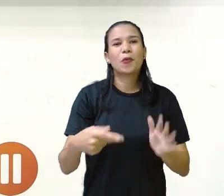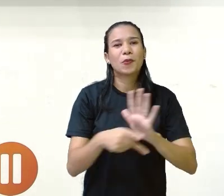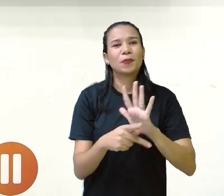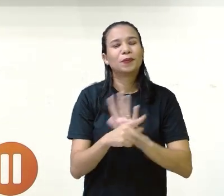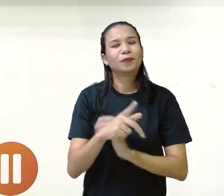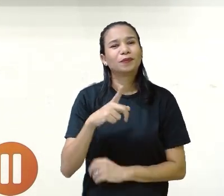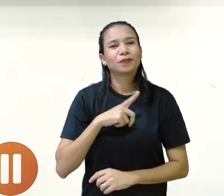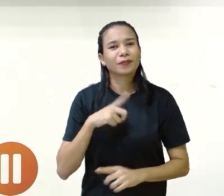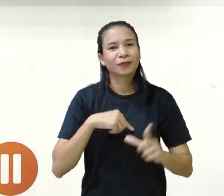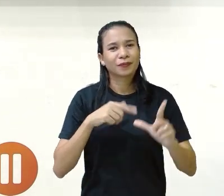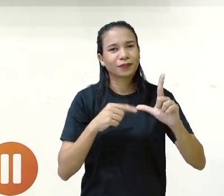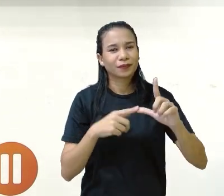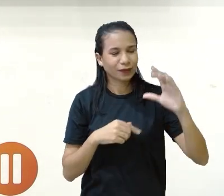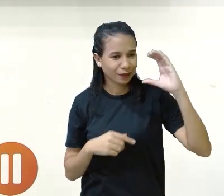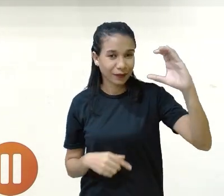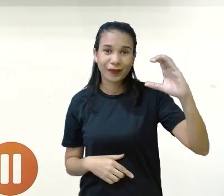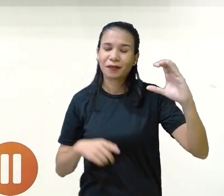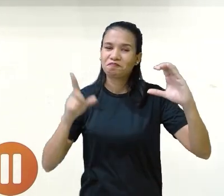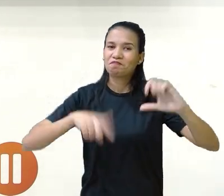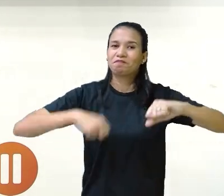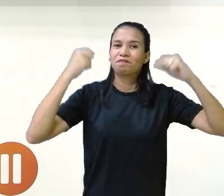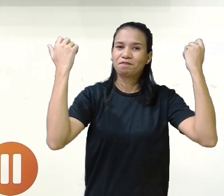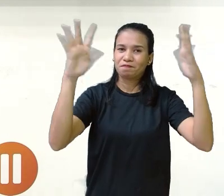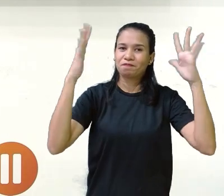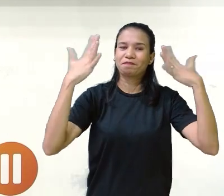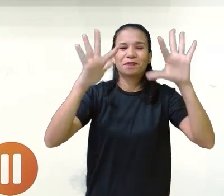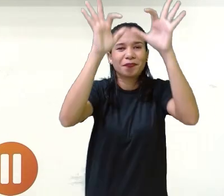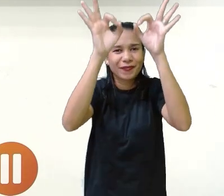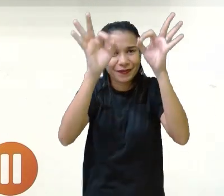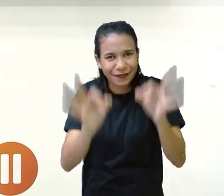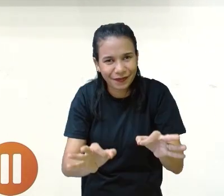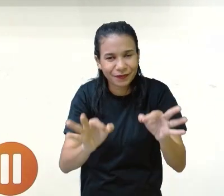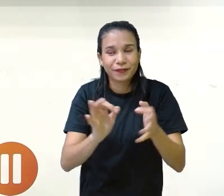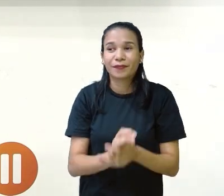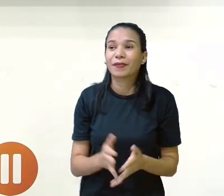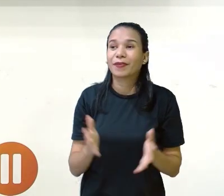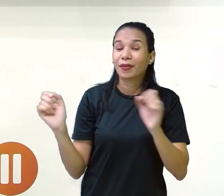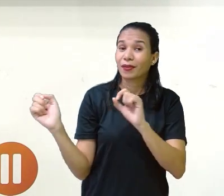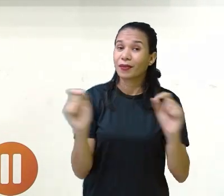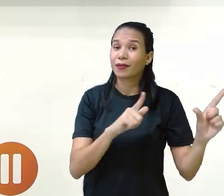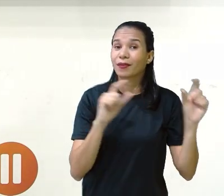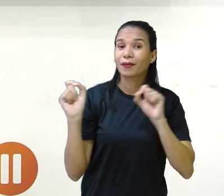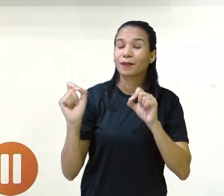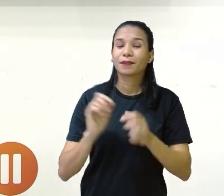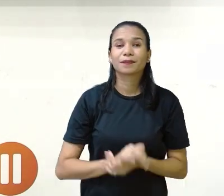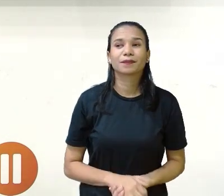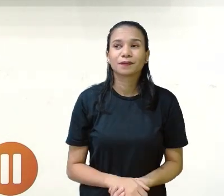direto a letra C. E está corretíssimo, tá? Vamos para a próxima.